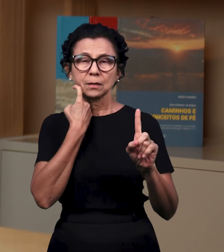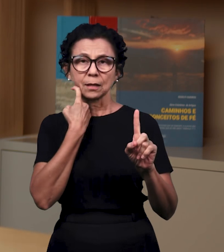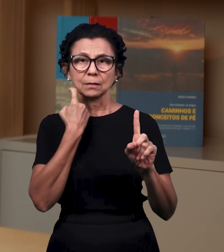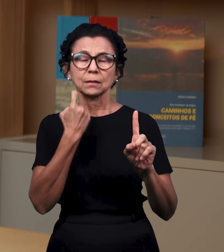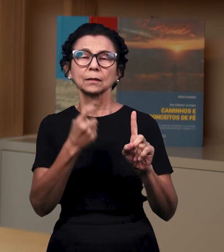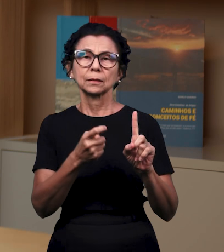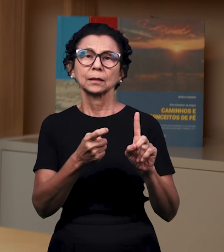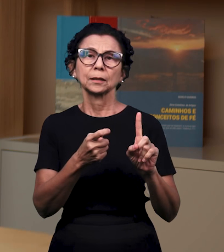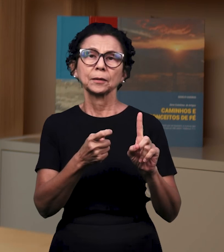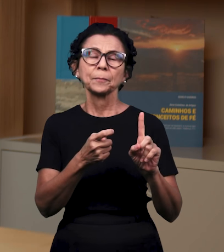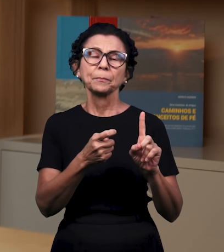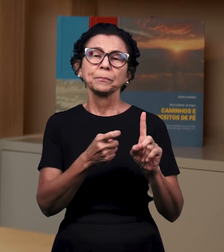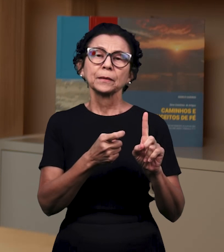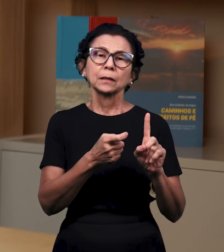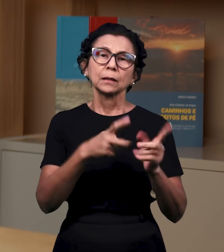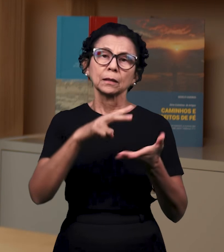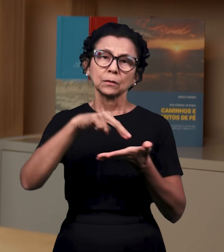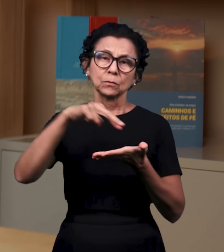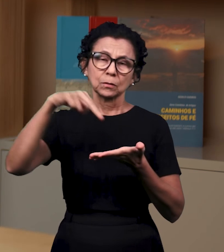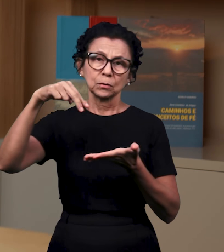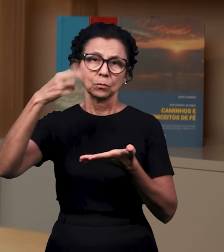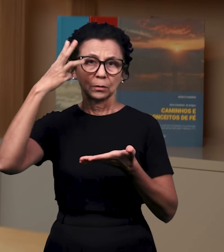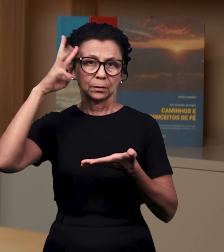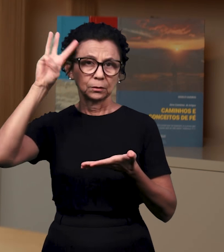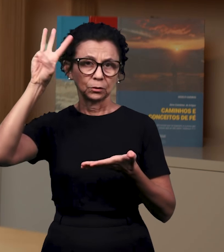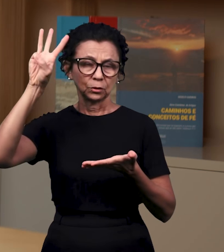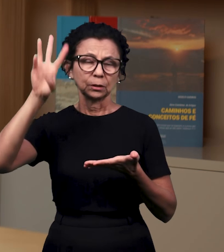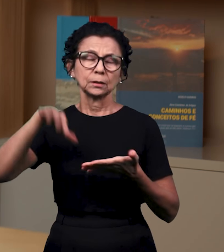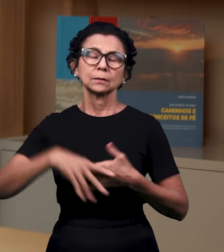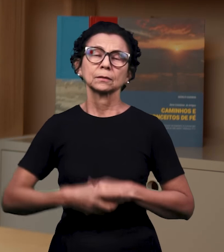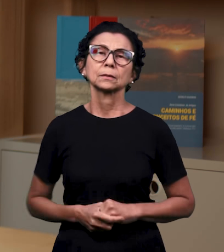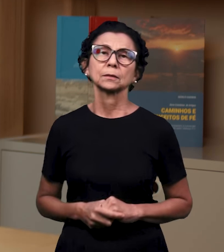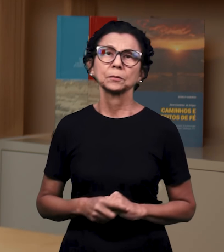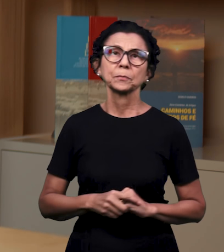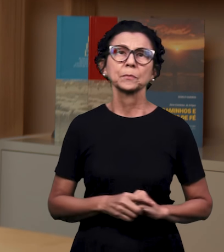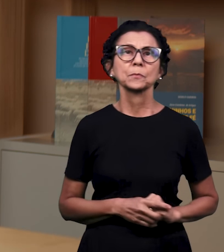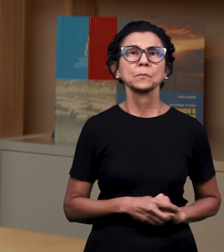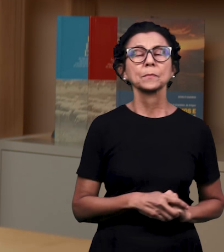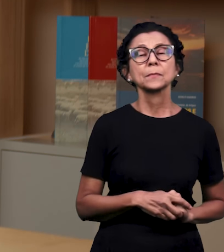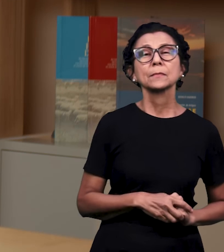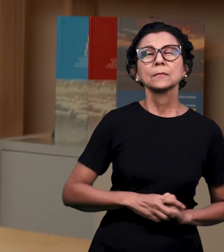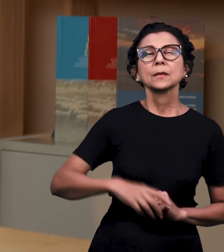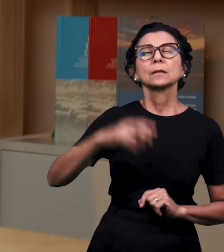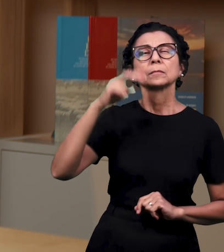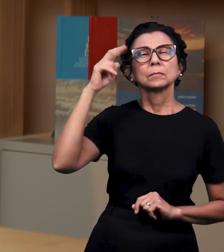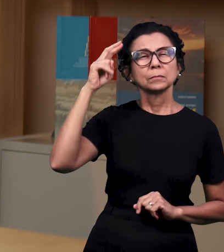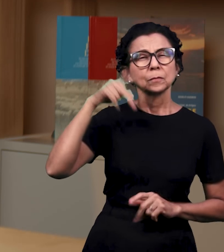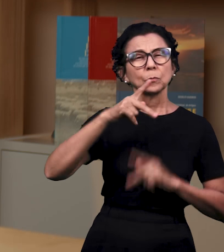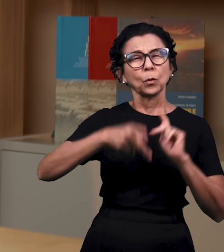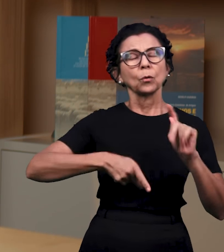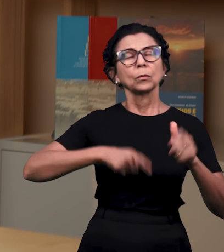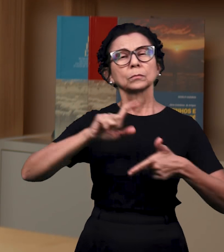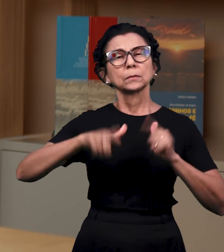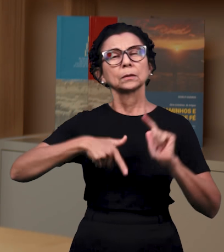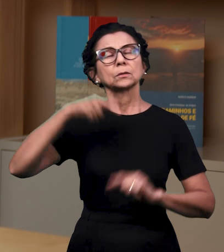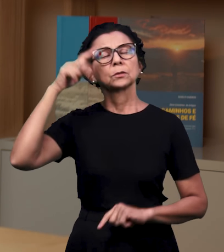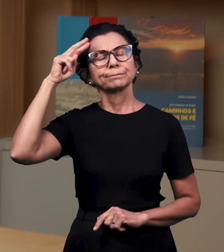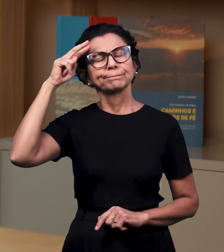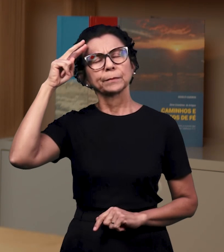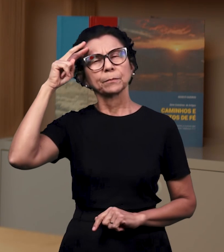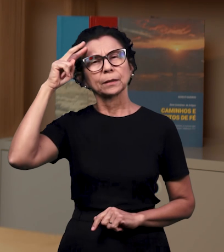né? Então a festa das primícias. Então a primeira festa que Israel tinha que lembrar, a primeira grande memória de Israel é que tinha um cordeiro que tinha morrido por